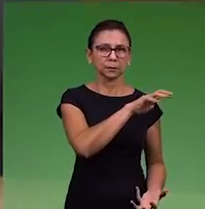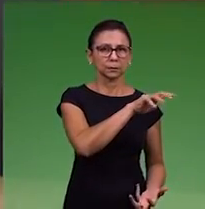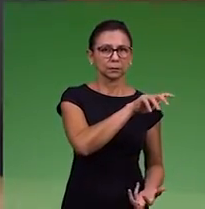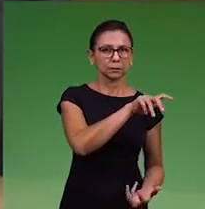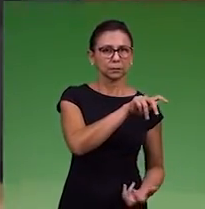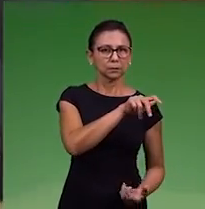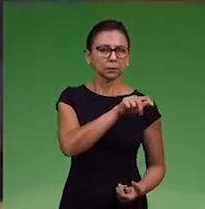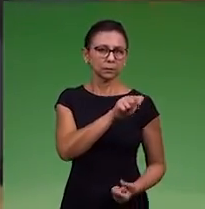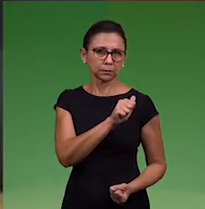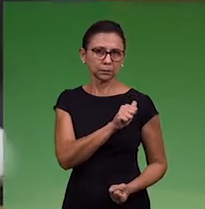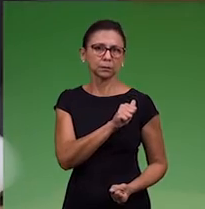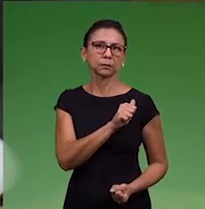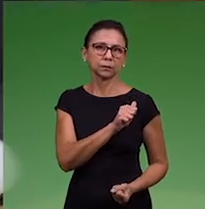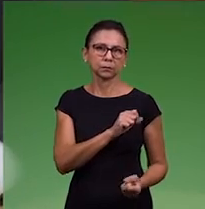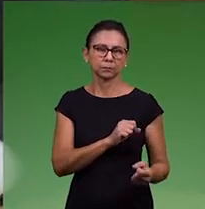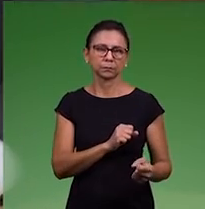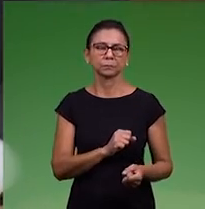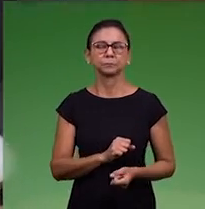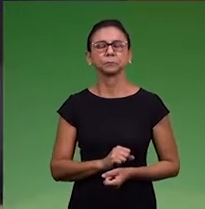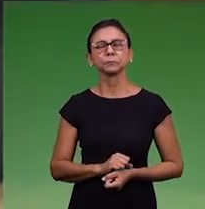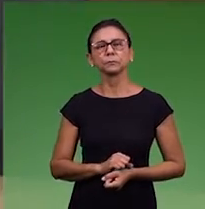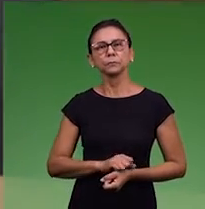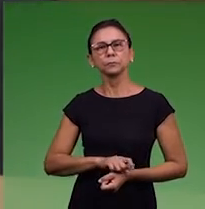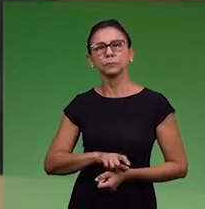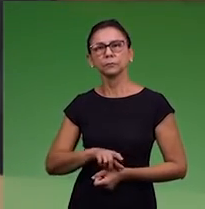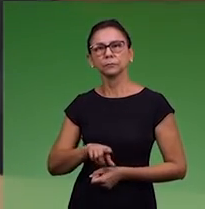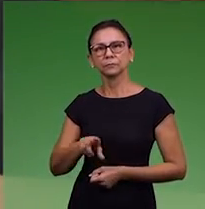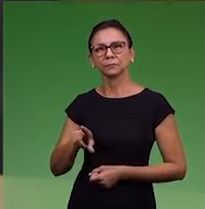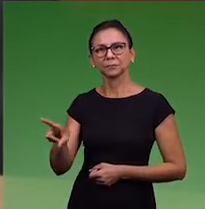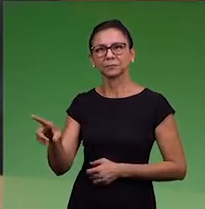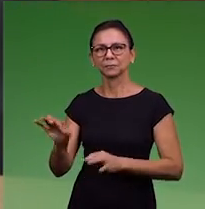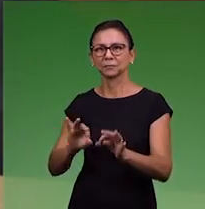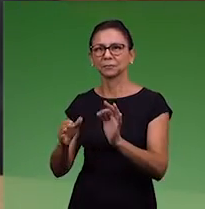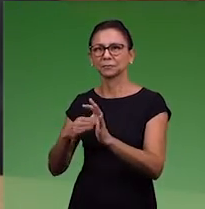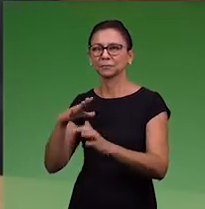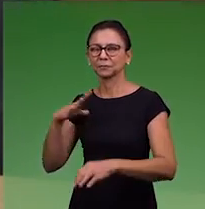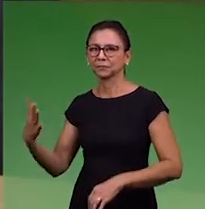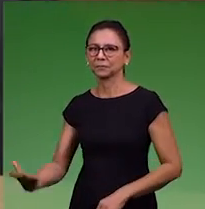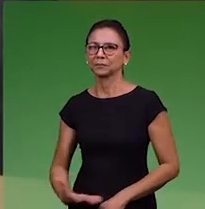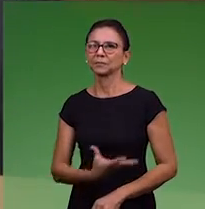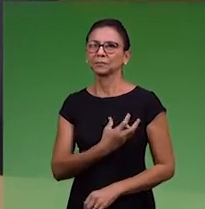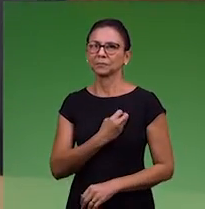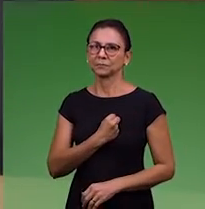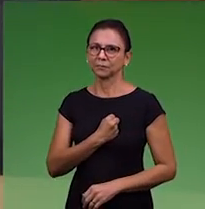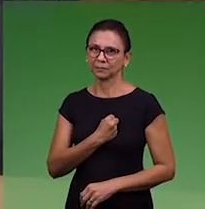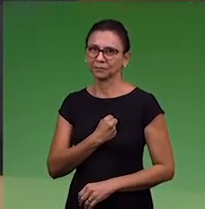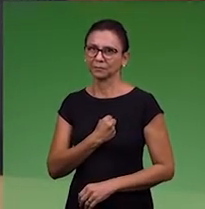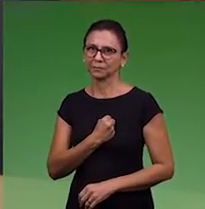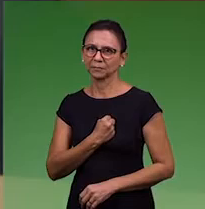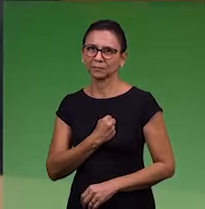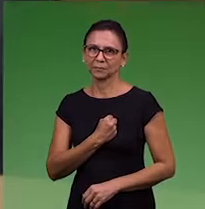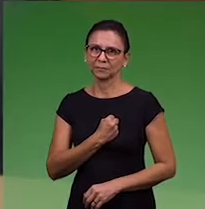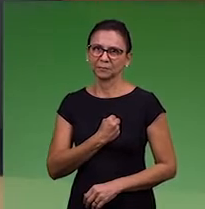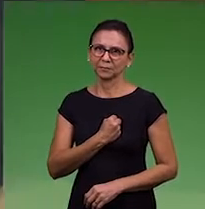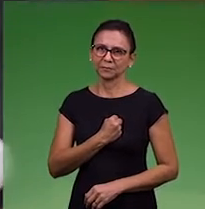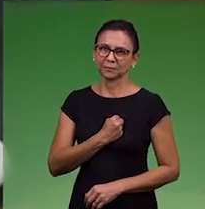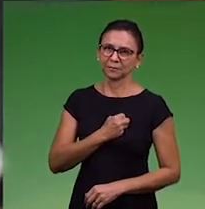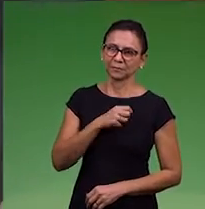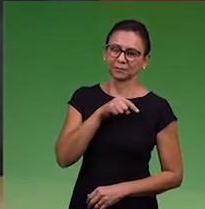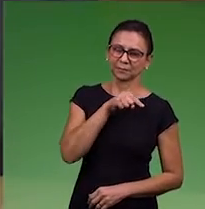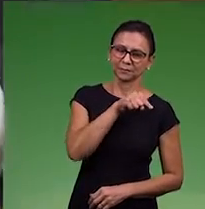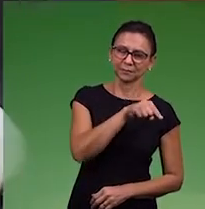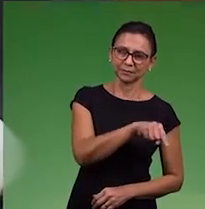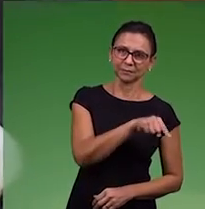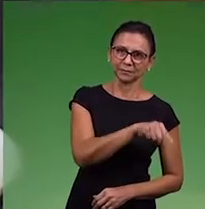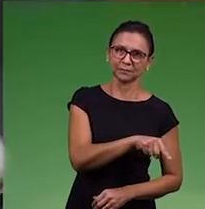Deus tem de redenção do homem, isso é obra redentora. Quando eu estou falando de energia aqui, eu estou falando de obra criadora, é